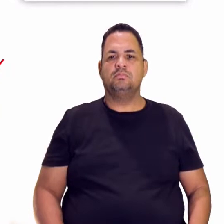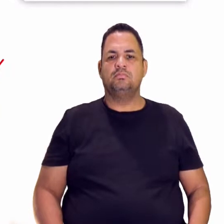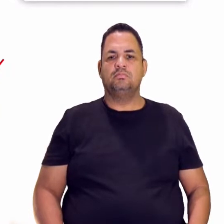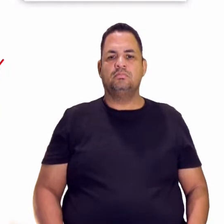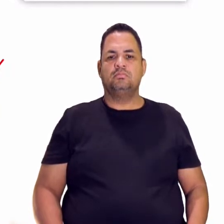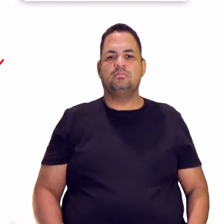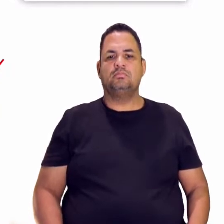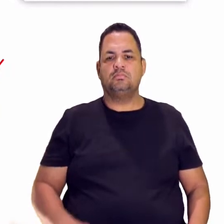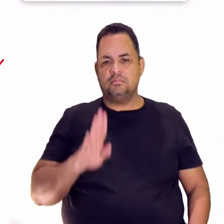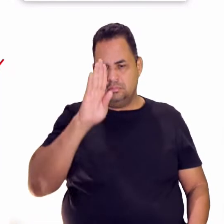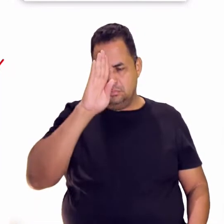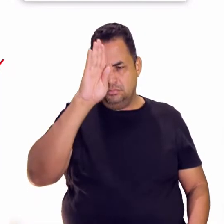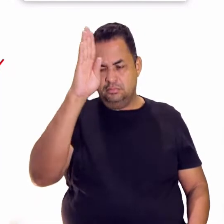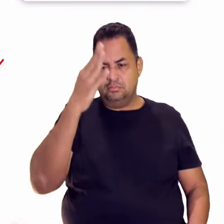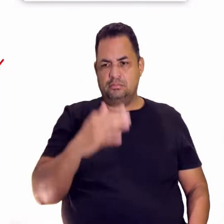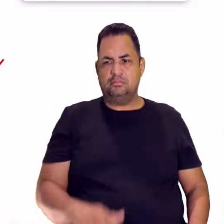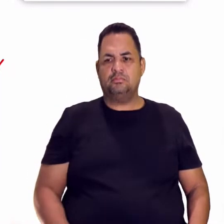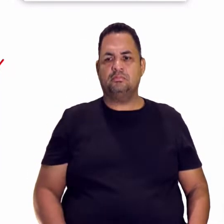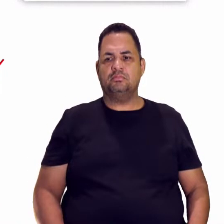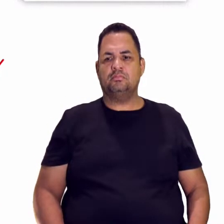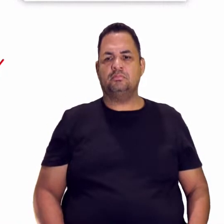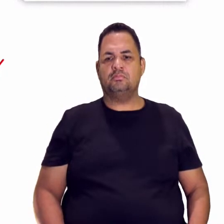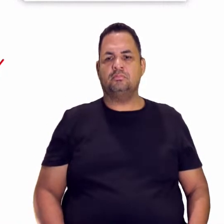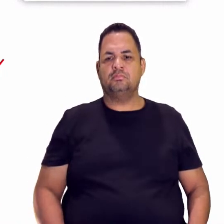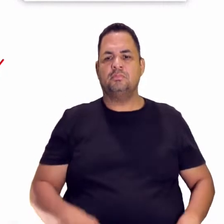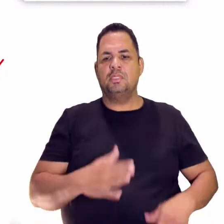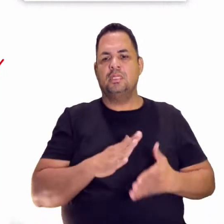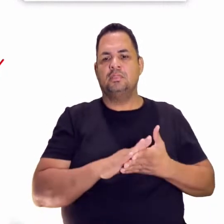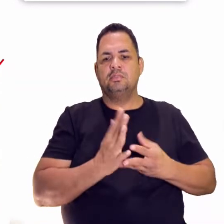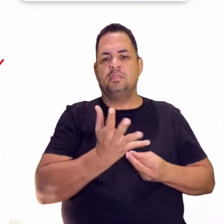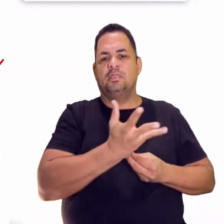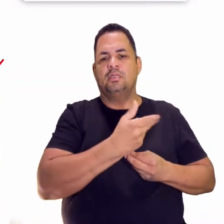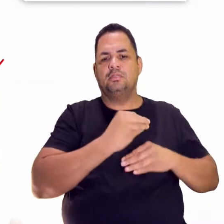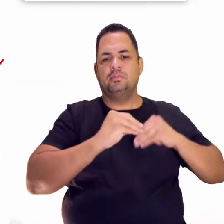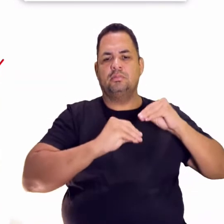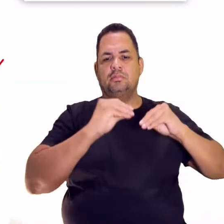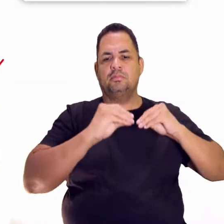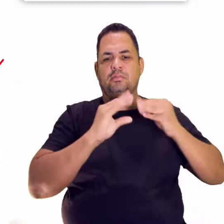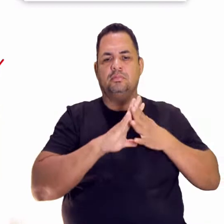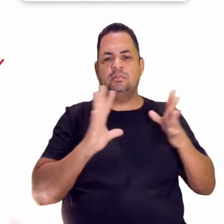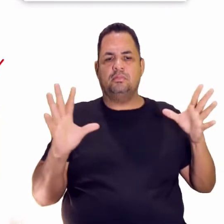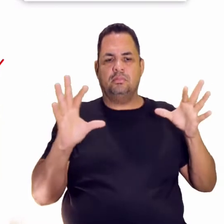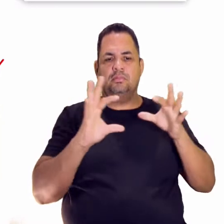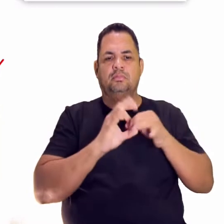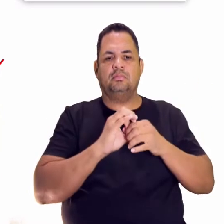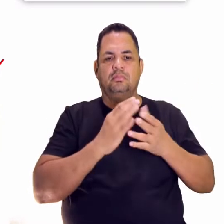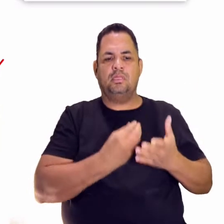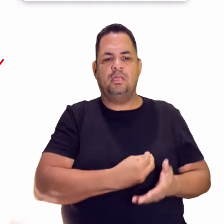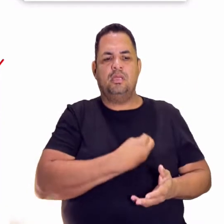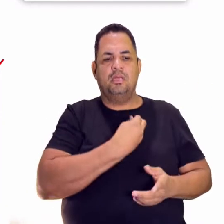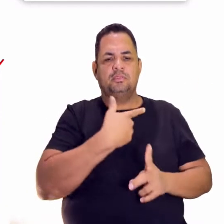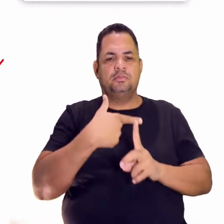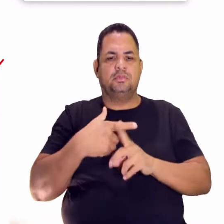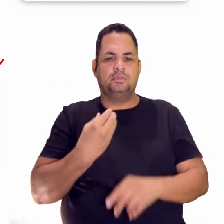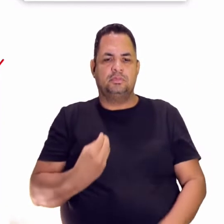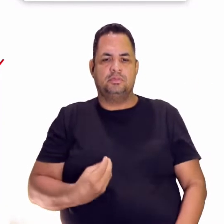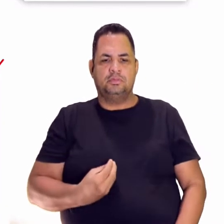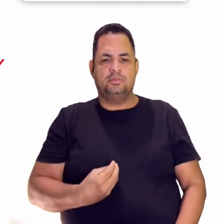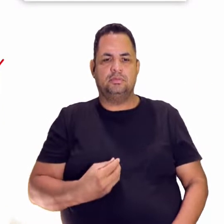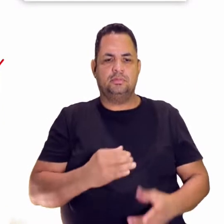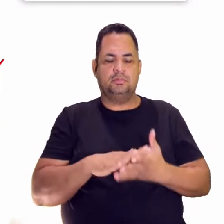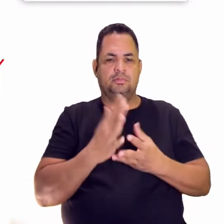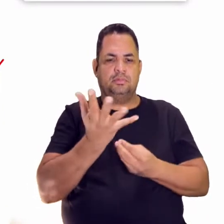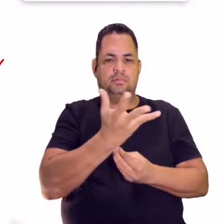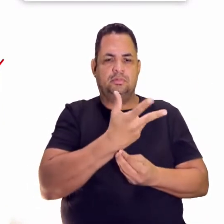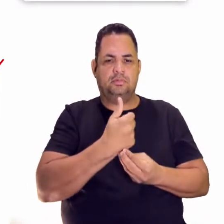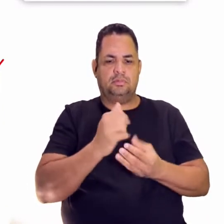obras, principalmente nas artes plásticas, né? A fusão entre a arte e a vida, pessoas que fazem